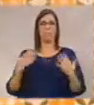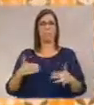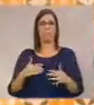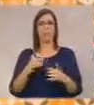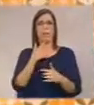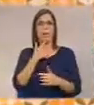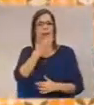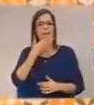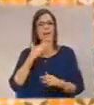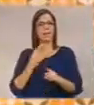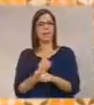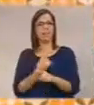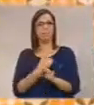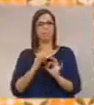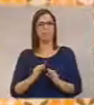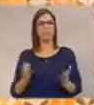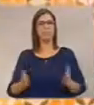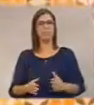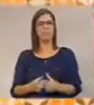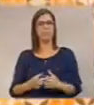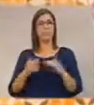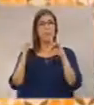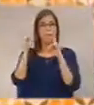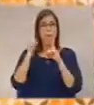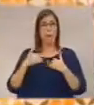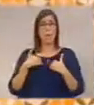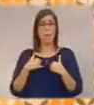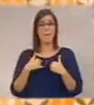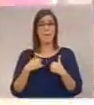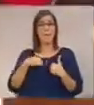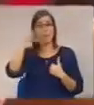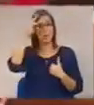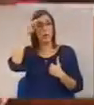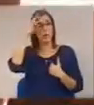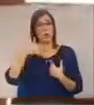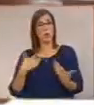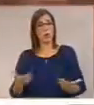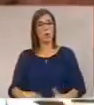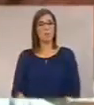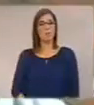tem bons jeitos. Além disso, tirar fotos para mim sempre foi um sonho.